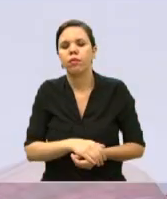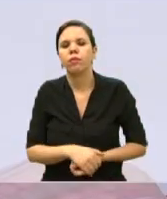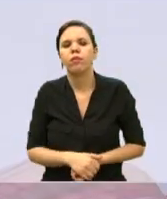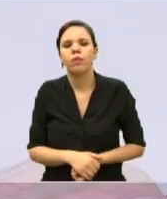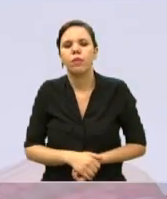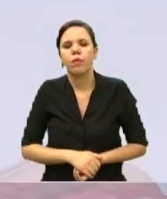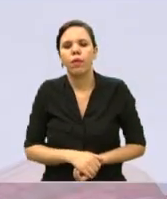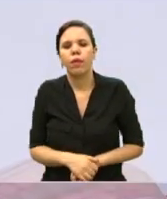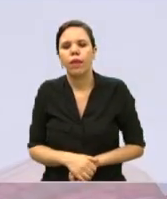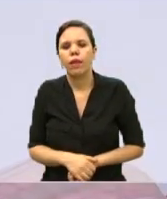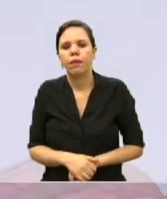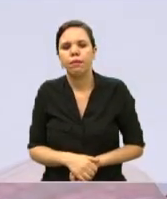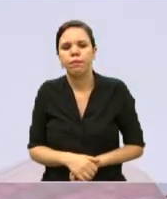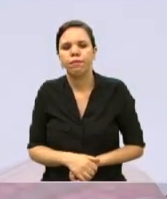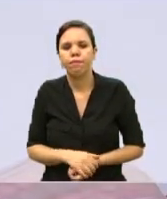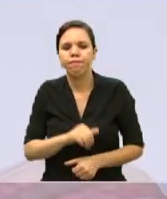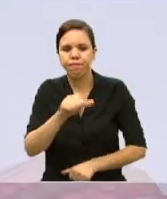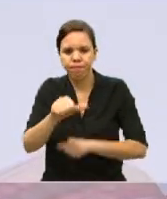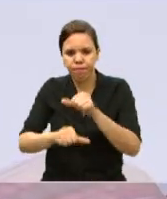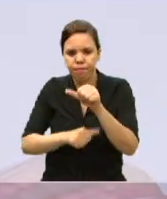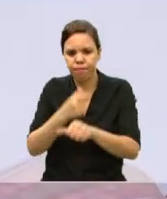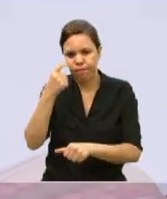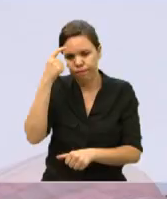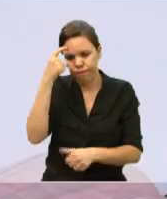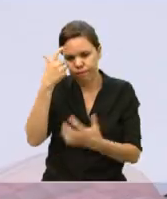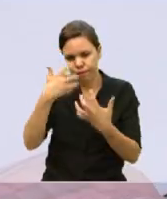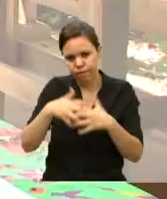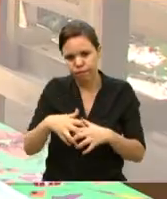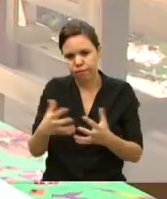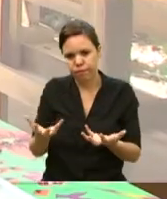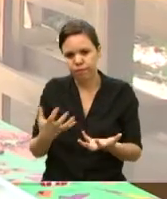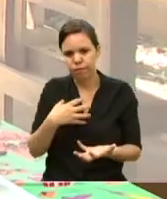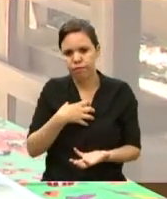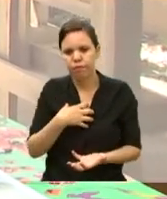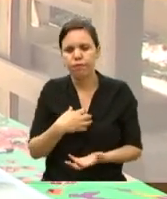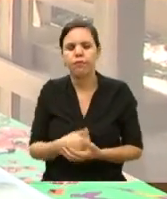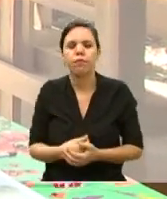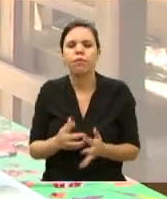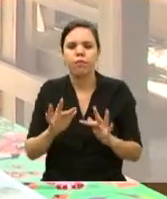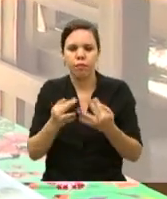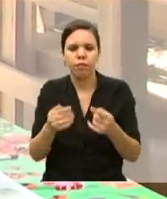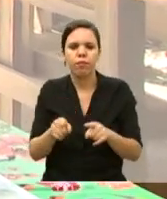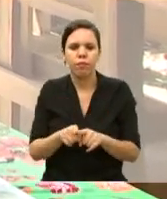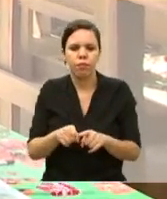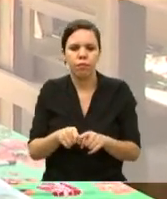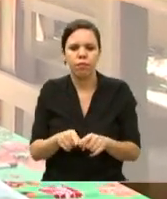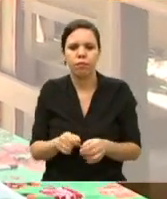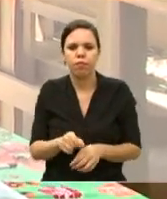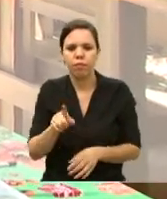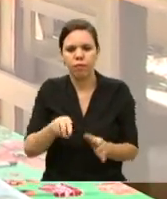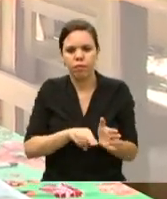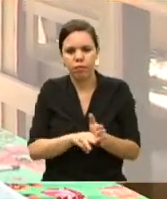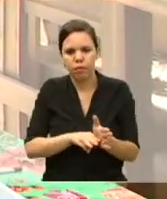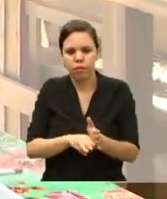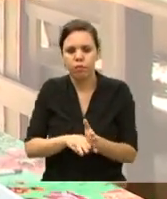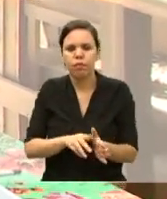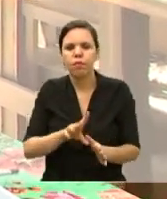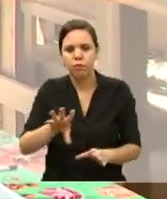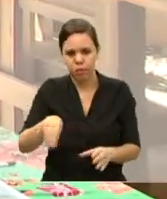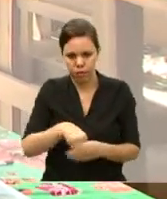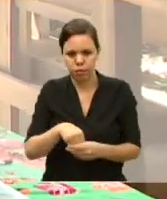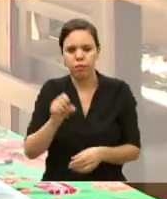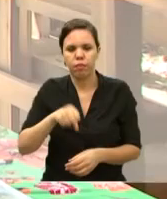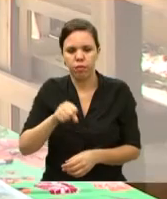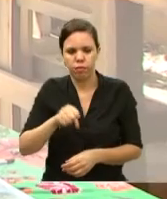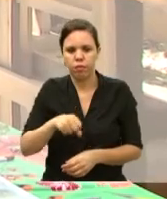ele precisa conhecer aquele aluno. O aluno dentro da pedagogia Waldorf, ele é tratado como um indivíduo. Ele não é tratado como ele não é só